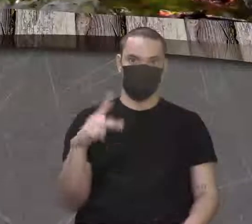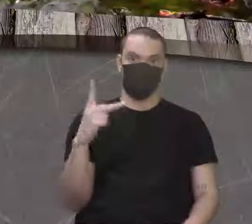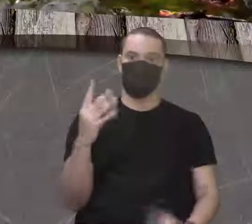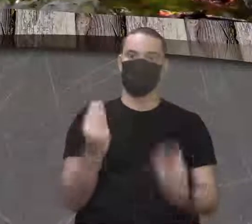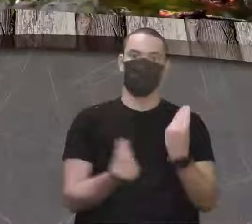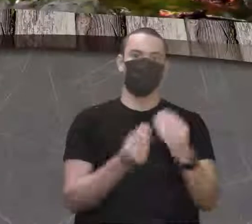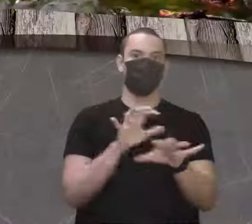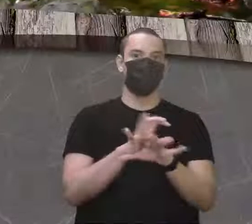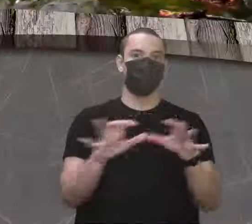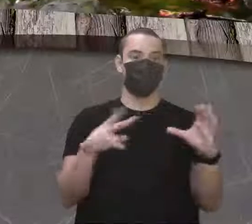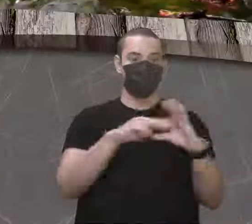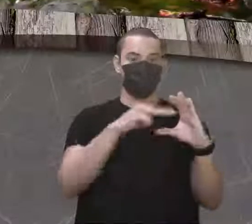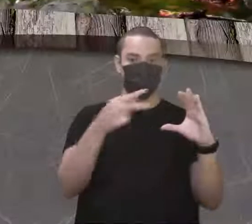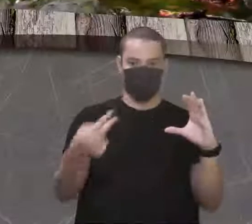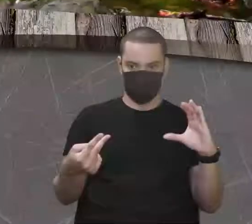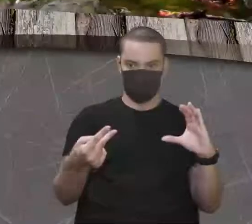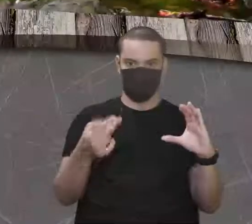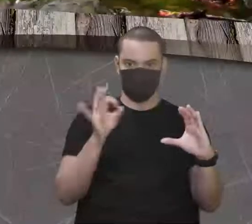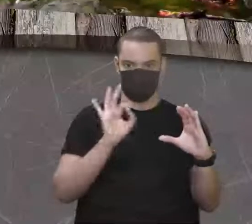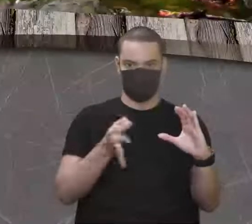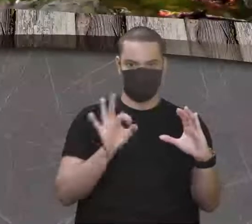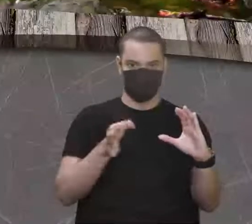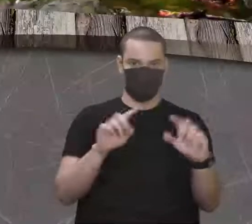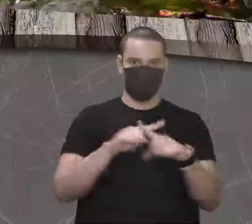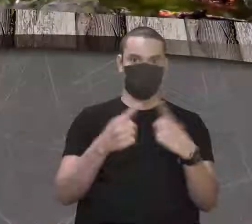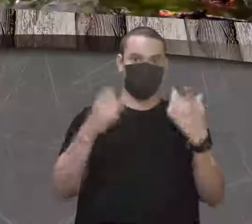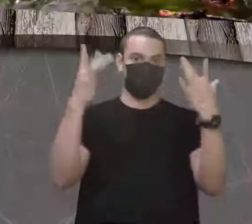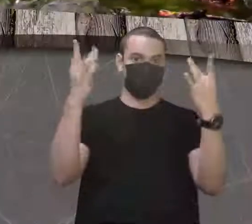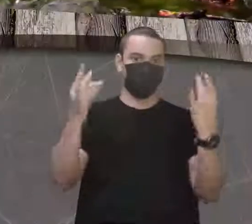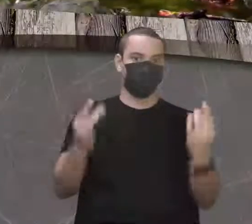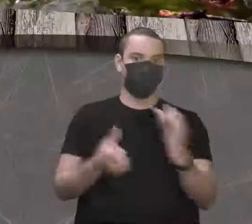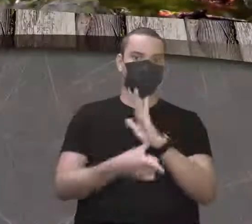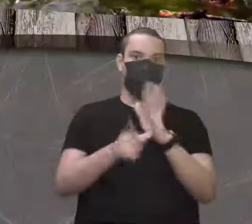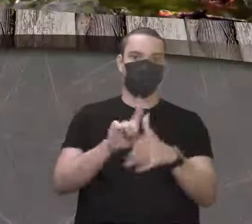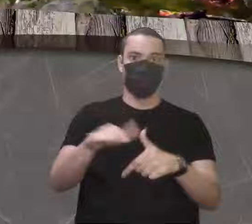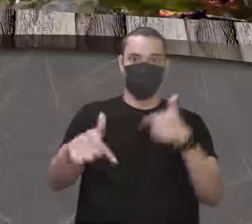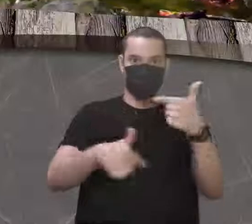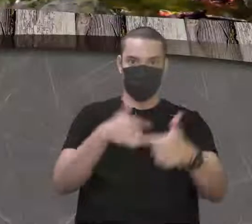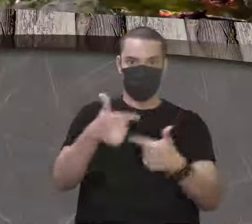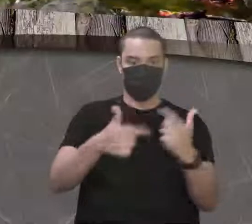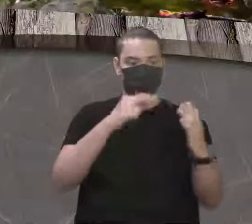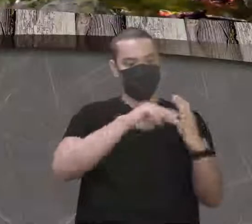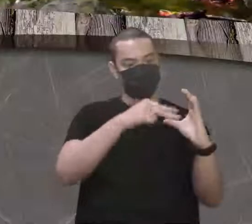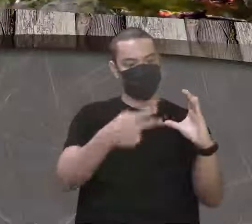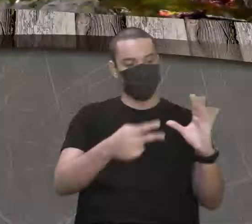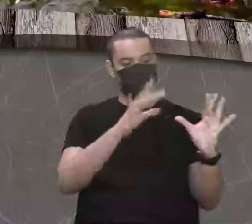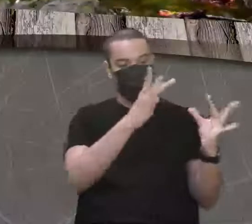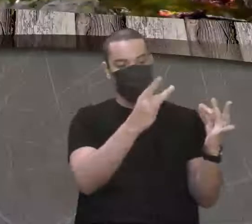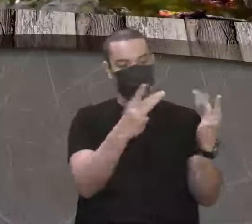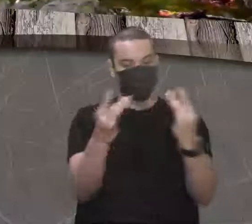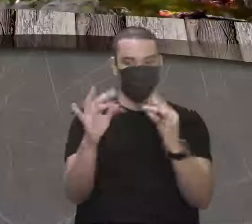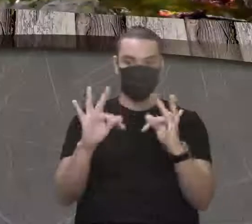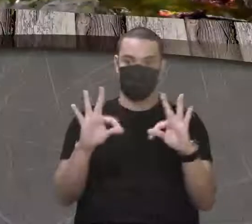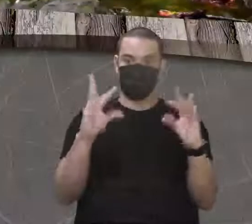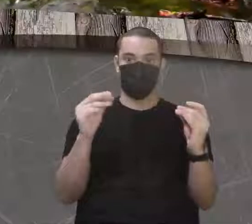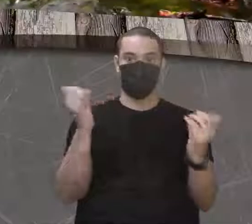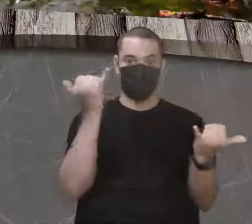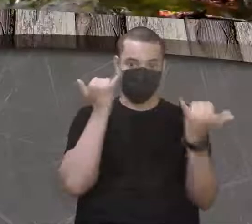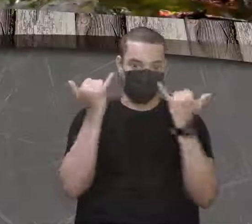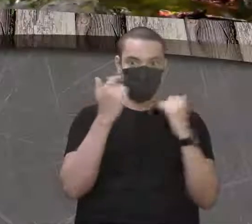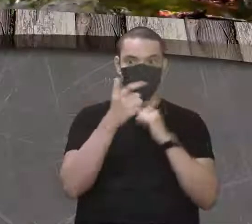assim? O genoma deles. Tá ali, já descrito, já foi trabalhado, já foi sequenciado. Alguma